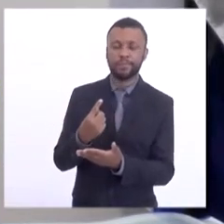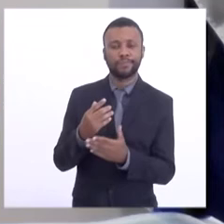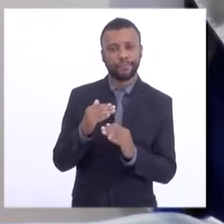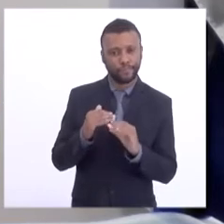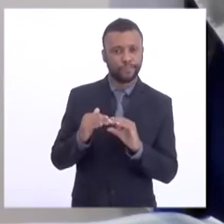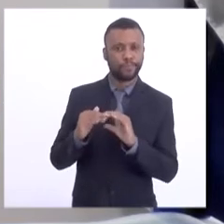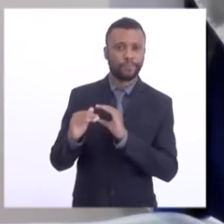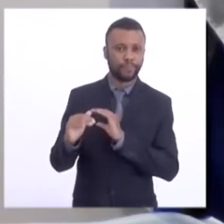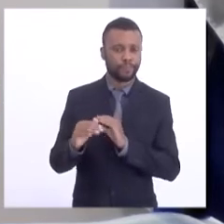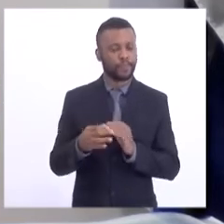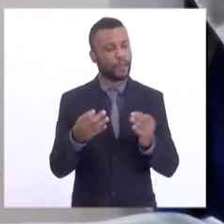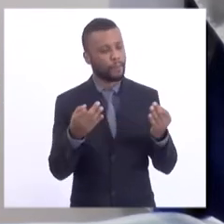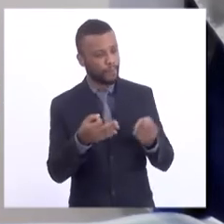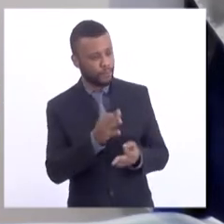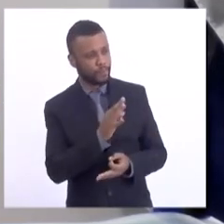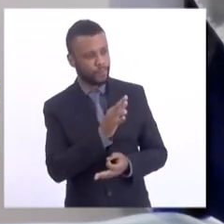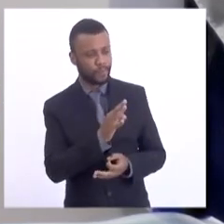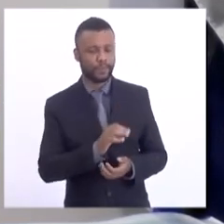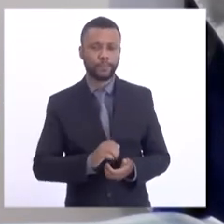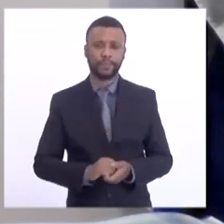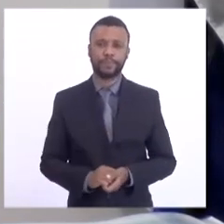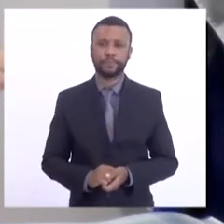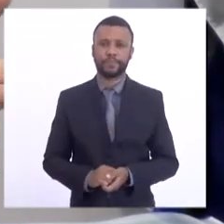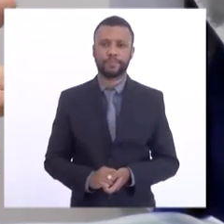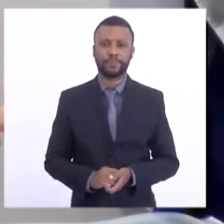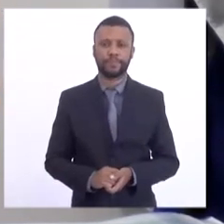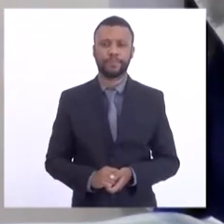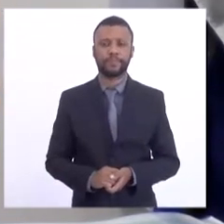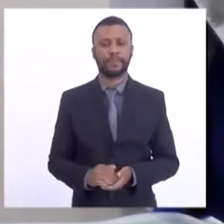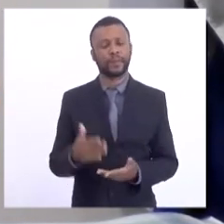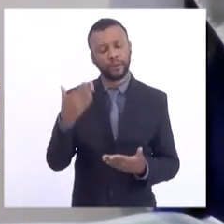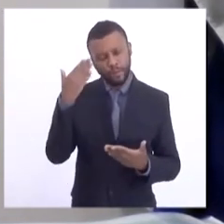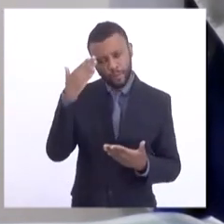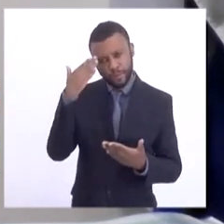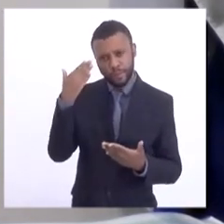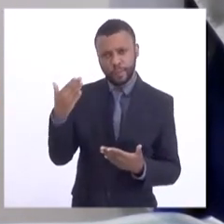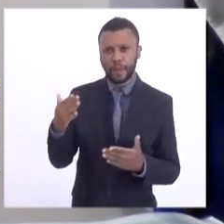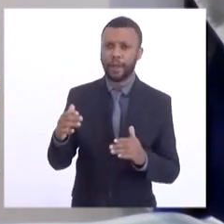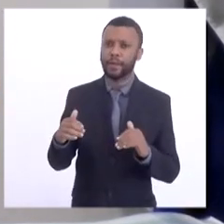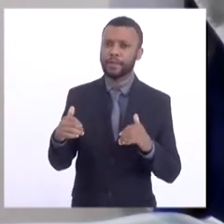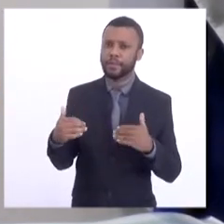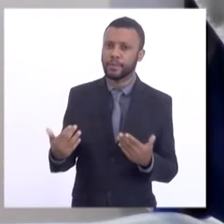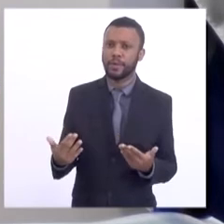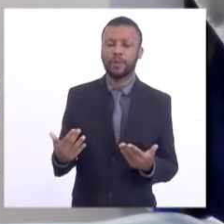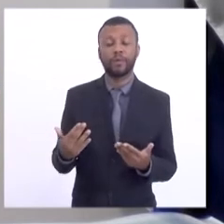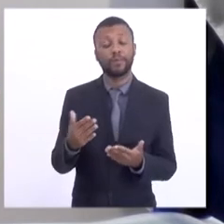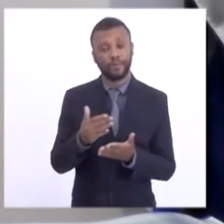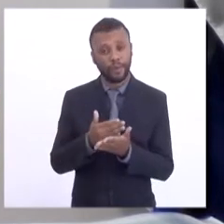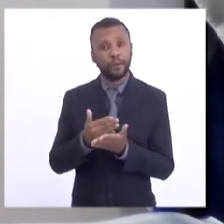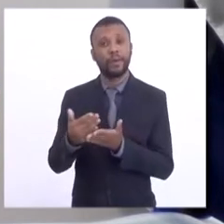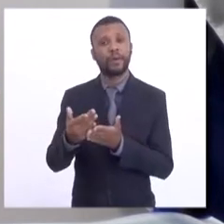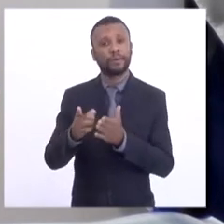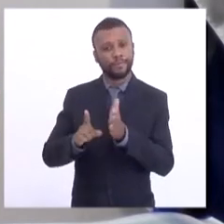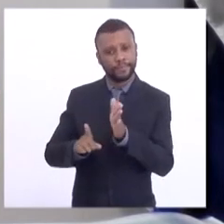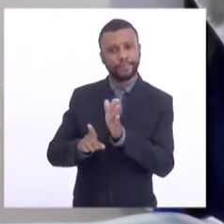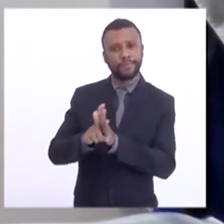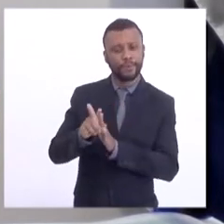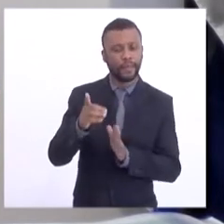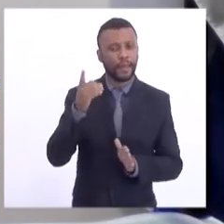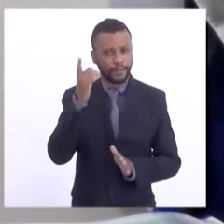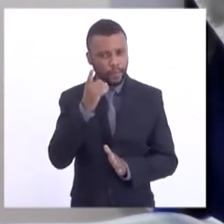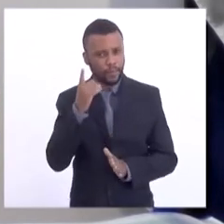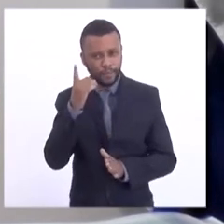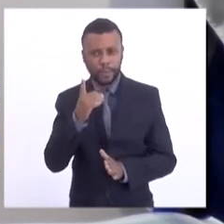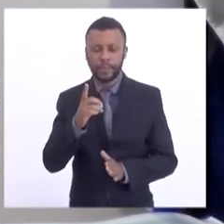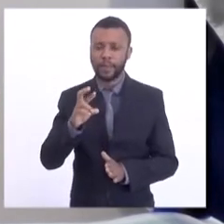vossa perfeitamente seu dia tá obrigado então vamos começar pelas perguntas do Deputado